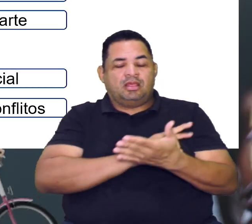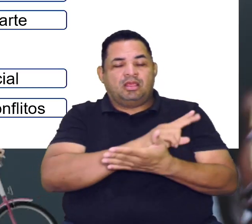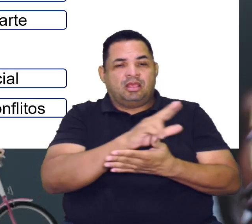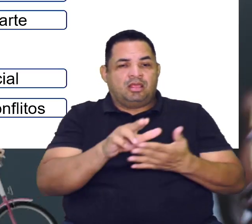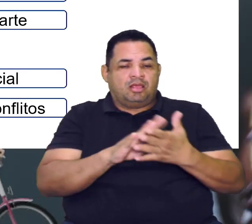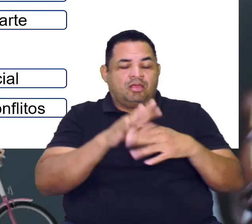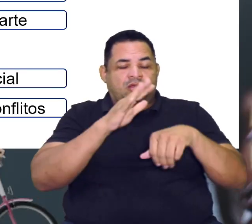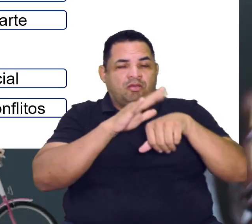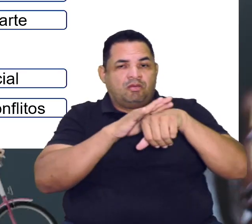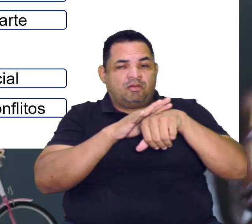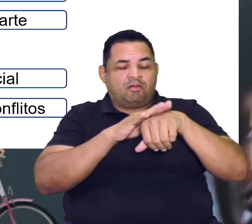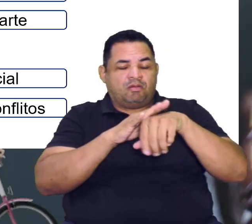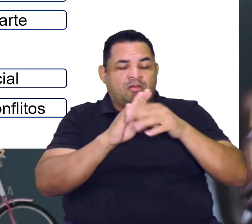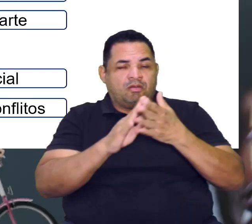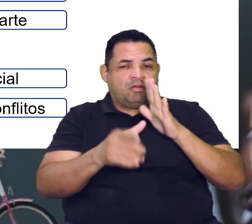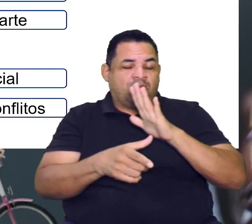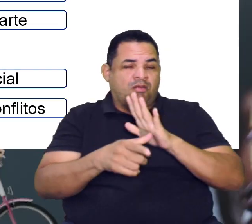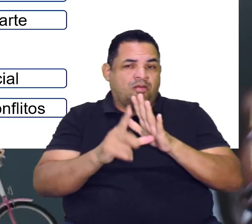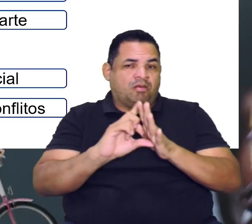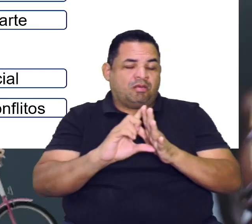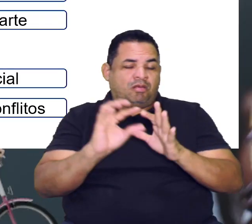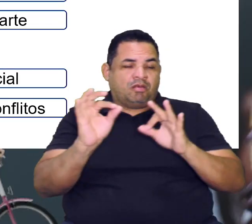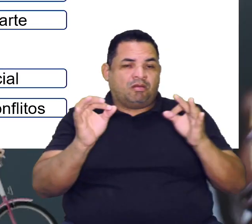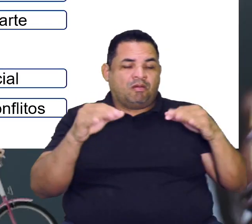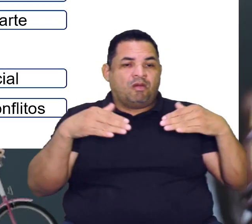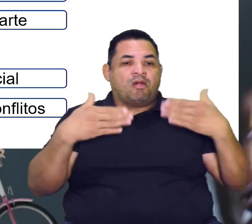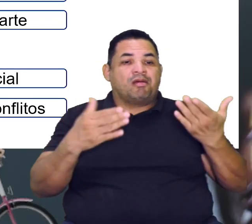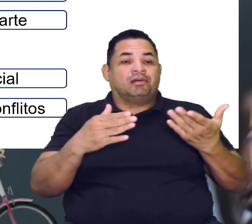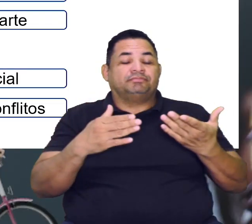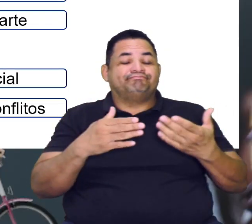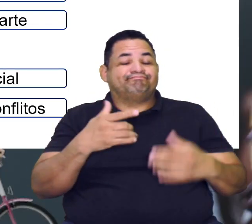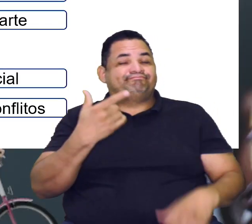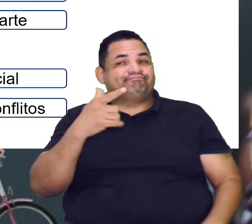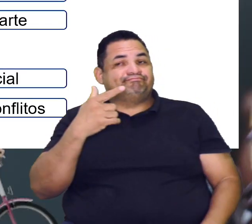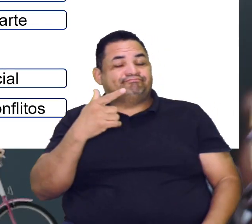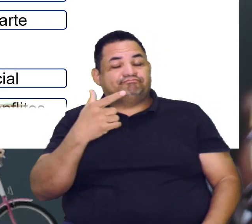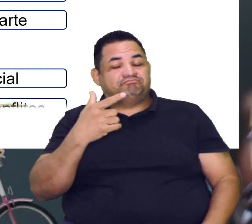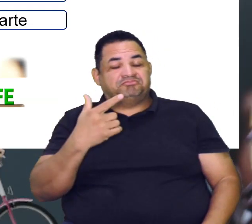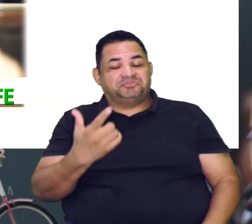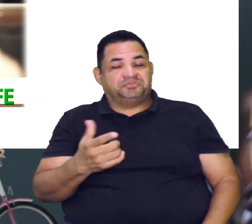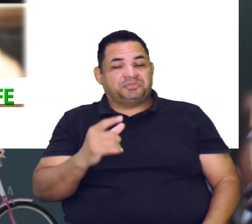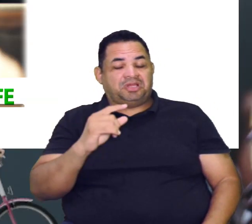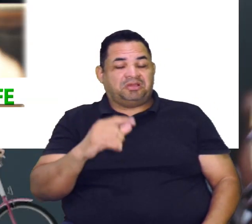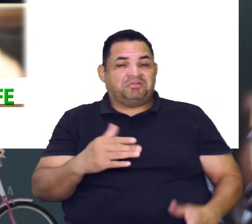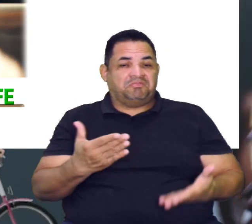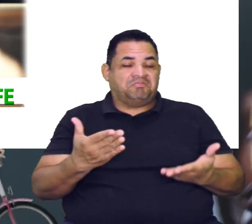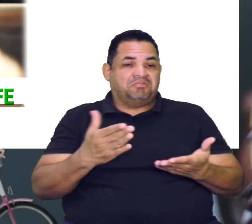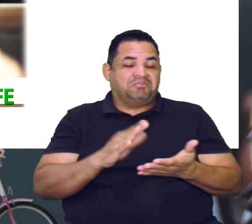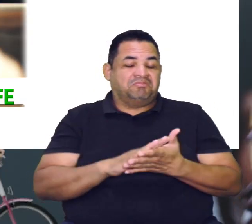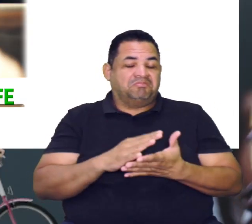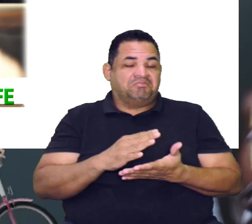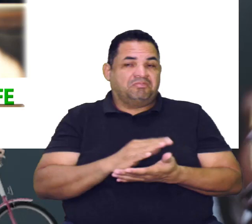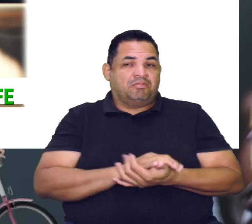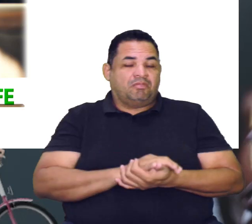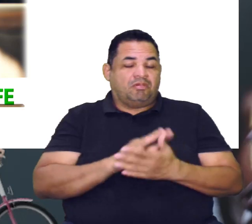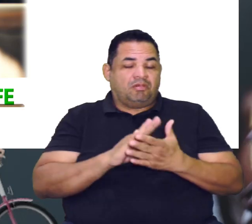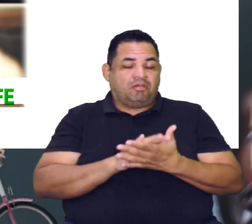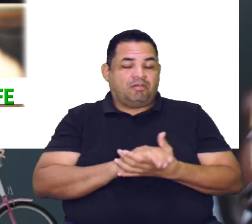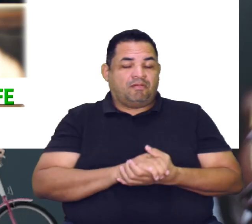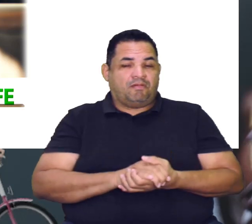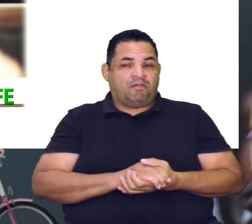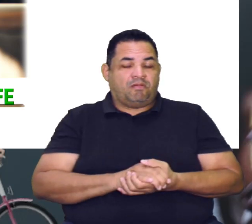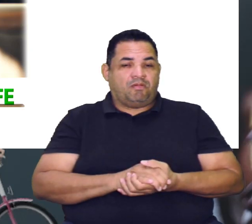diversos tipos de doenças que antes, né, não eram tão visíveis assim, ou até impulsionar as